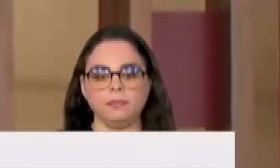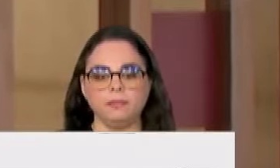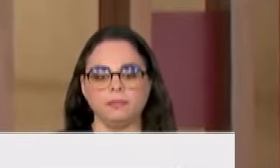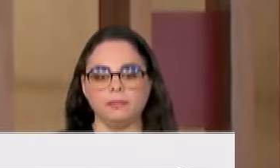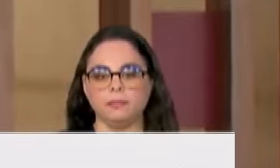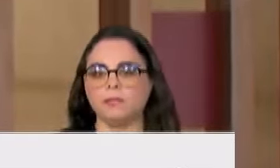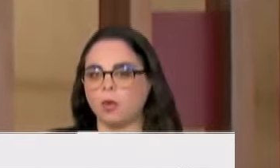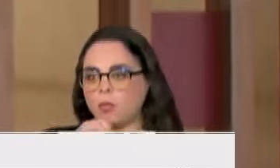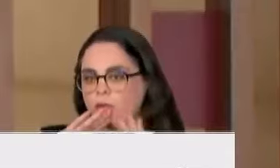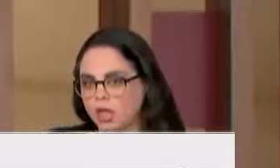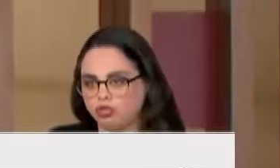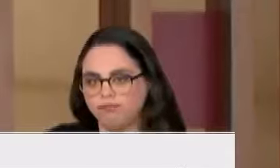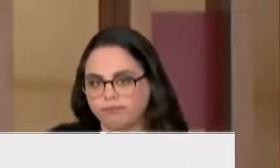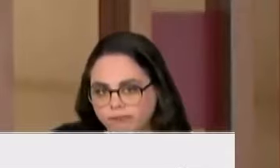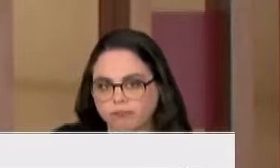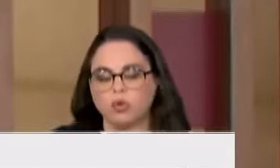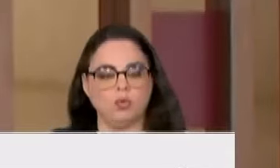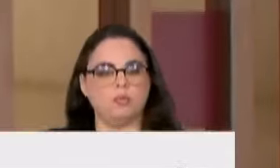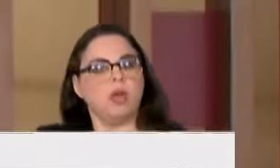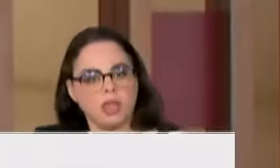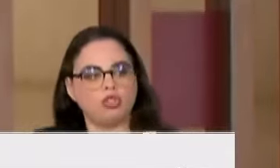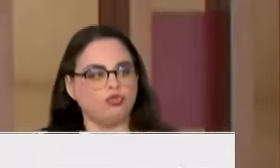Boa tarde, ministros. Boa tarde, comandante.